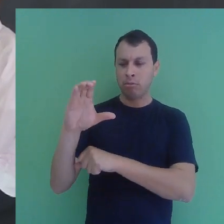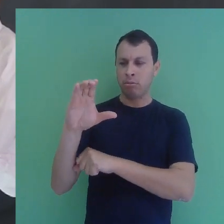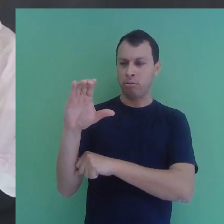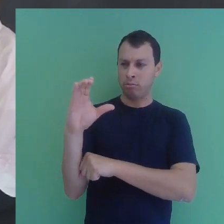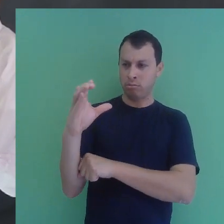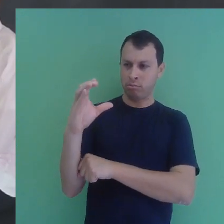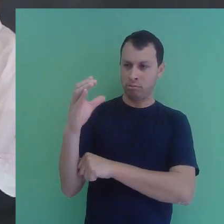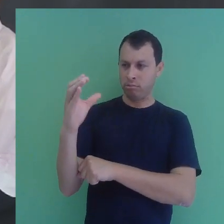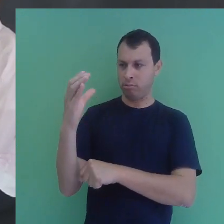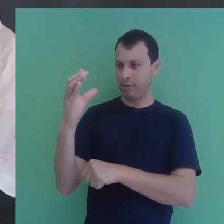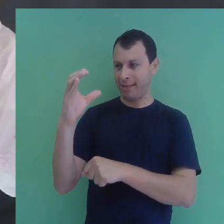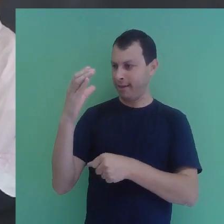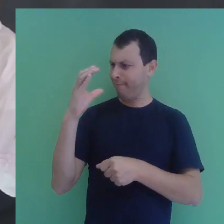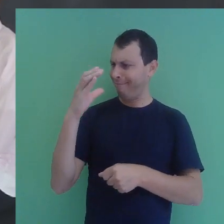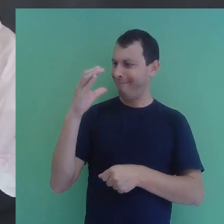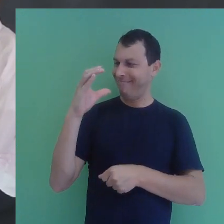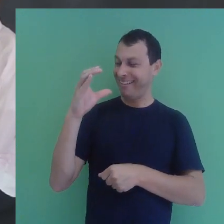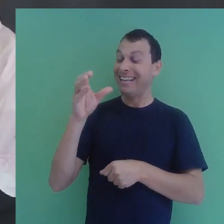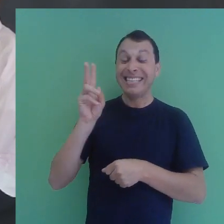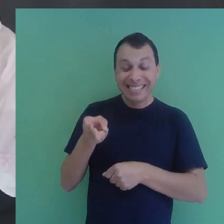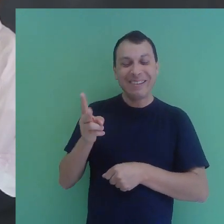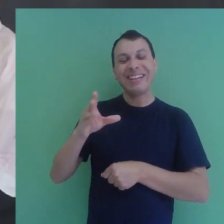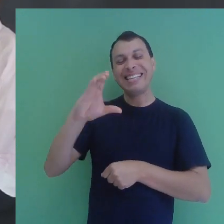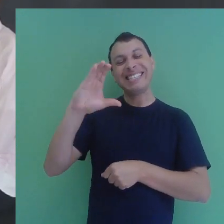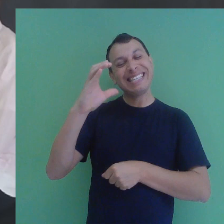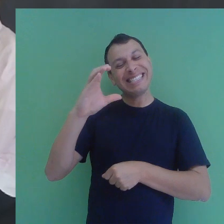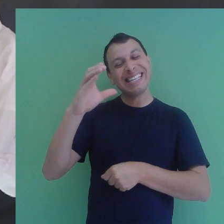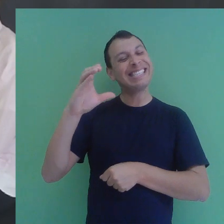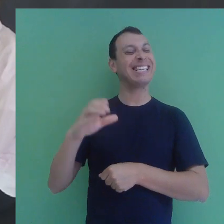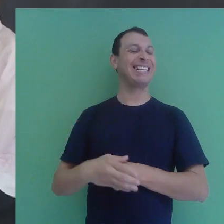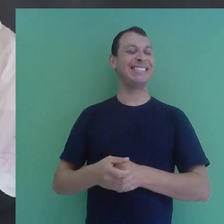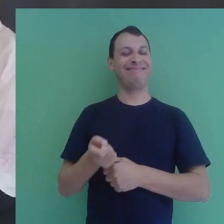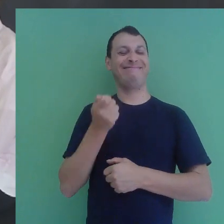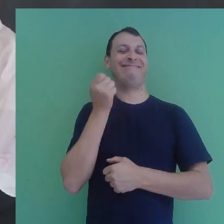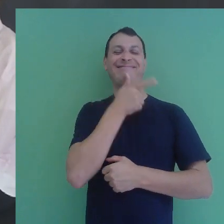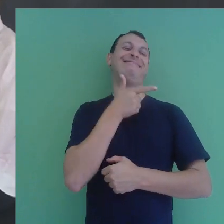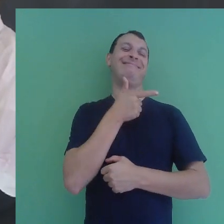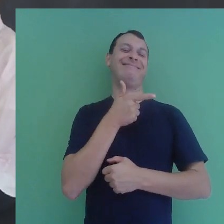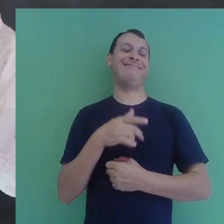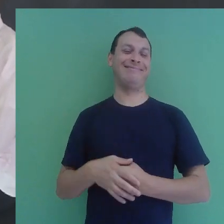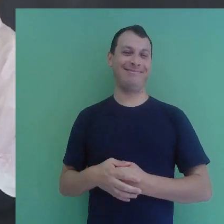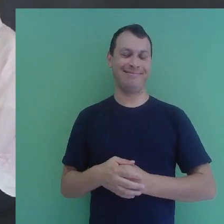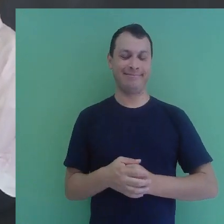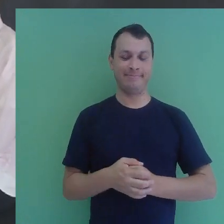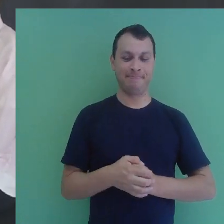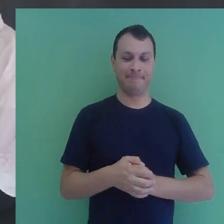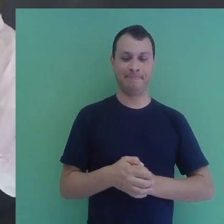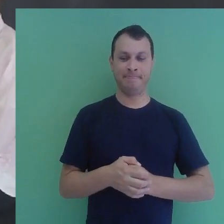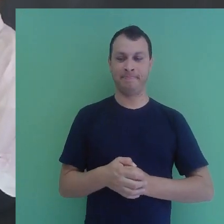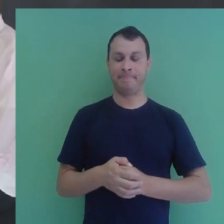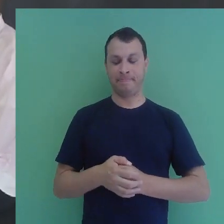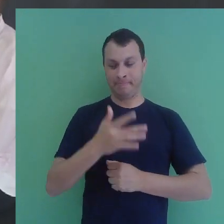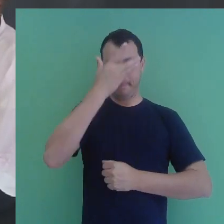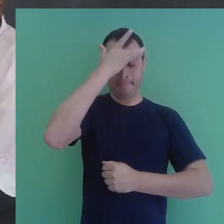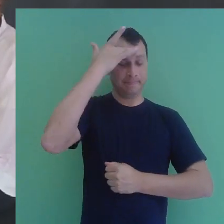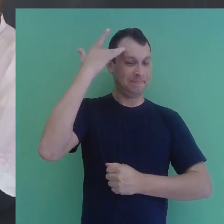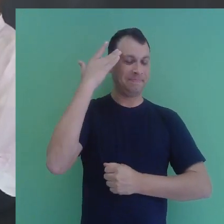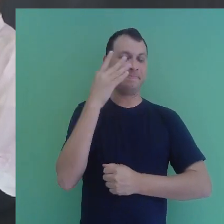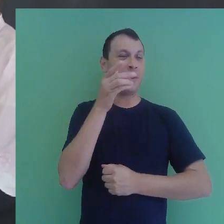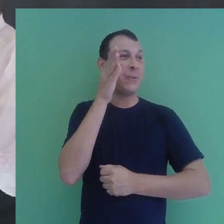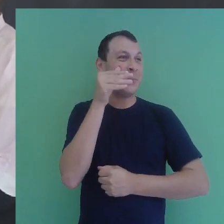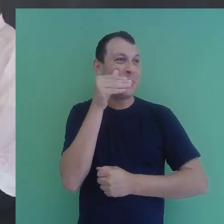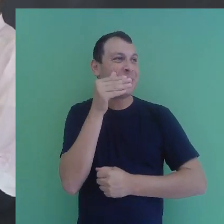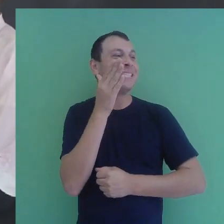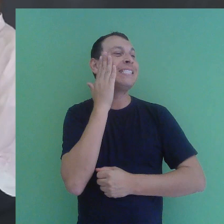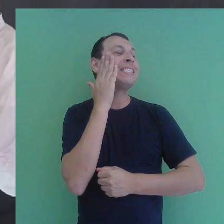mesmo sinal, só que com movimento. Todos os Cs são C cedilhas. E eu acho que uma coisa que todo mundo tem curiosidade de